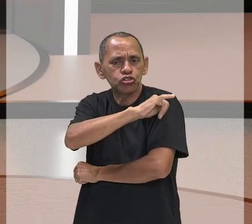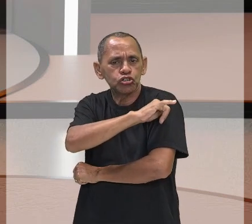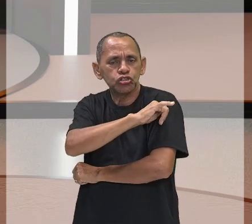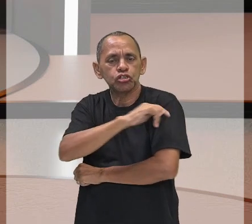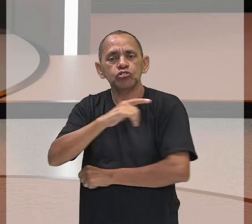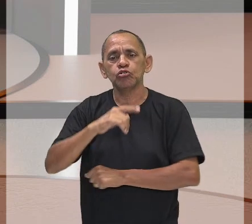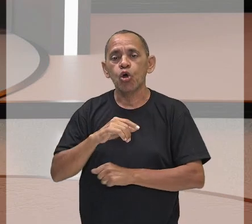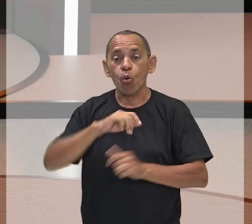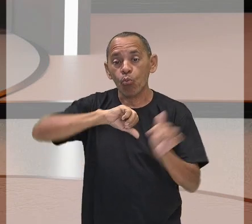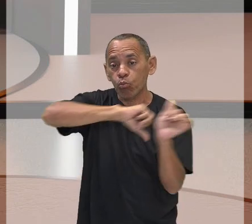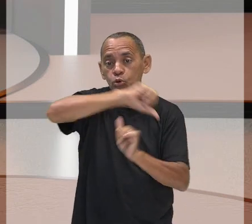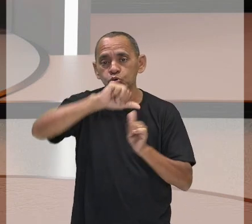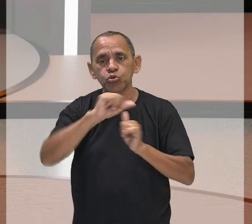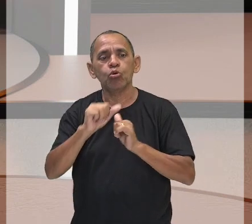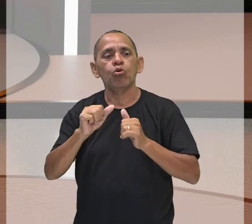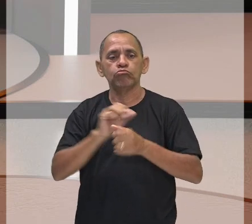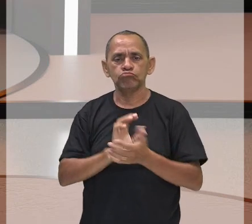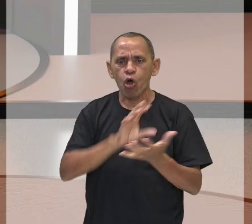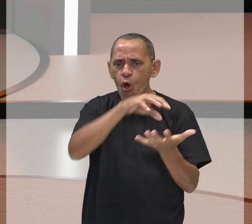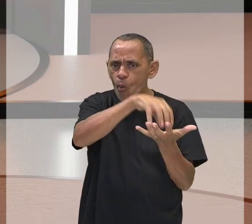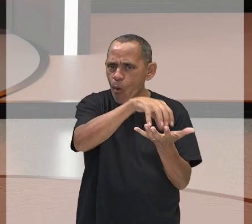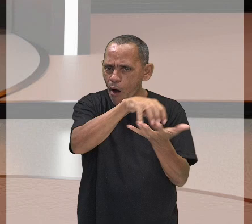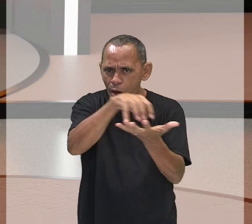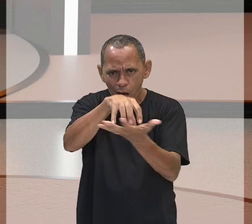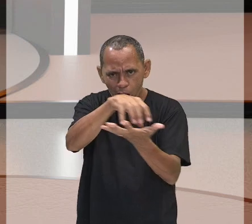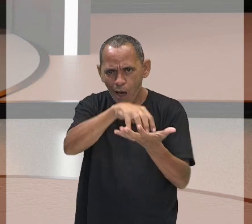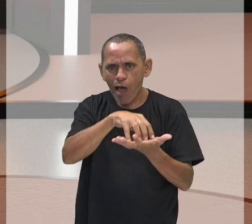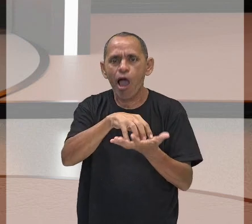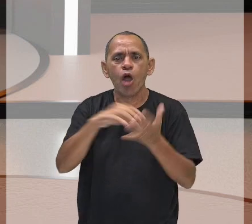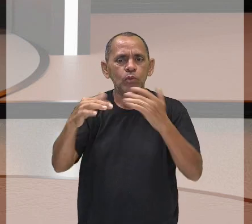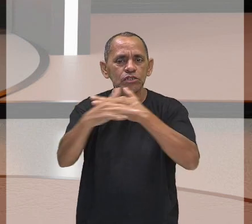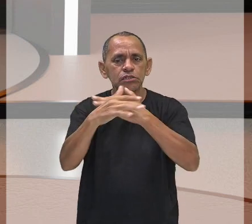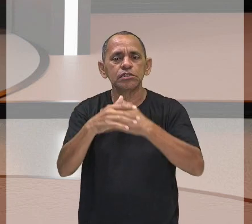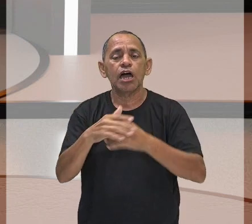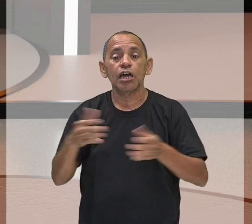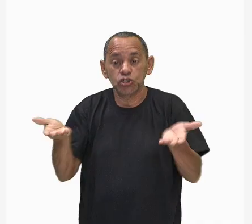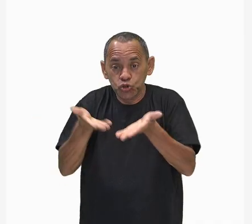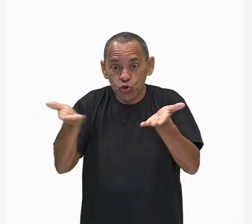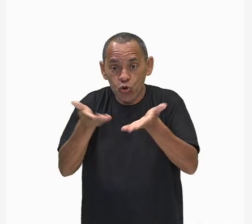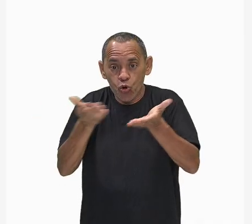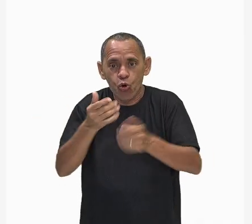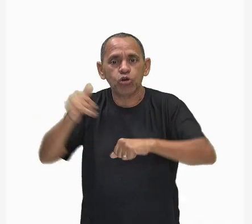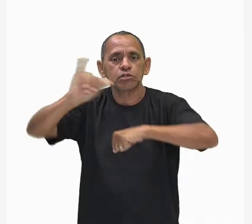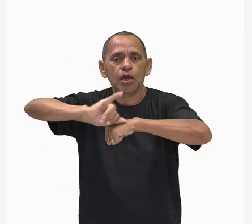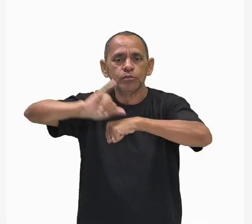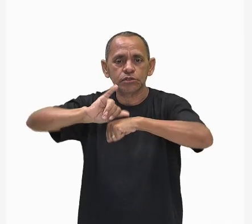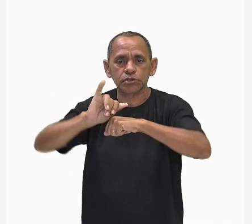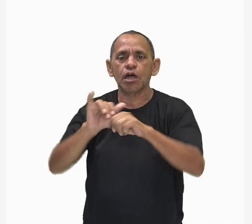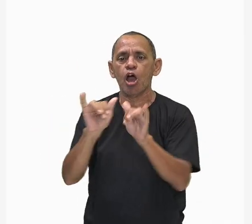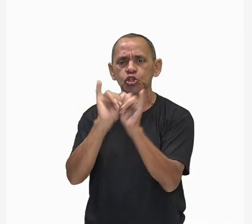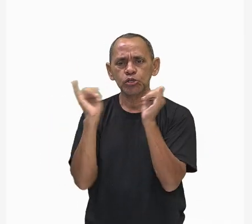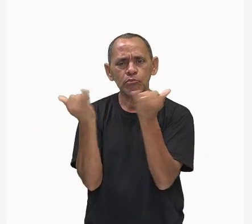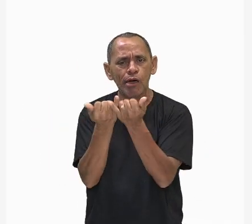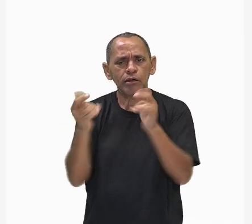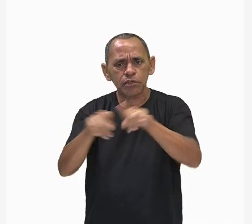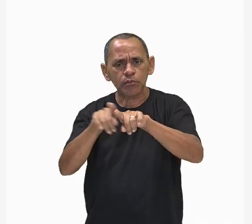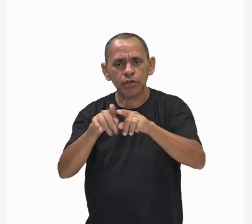metrópole provinciana, tornou-se ali a capital do Império, tá bom, gente? Vamos adiante com o texto. Vamos